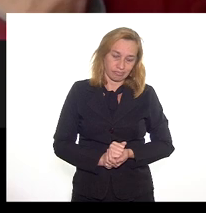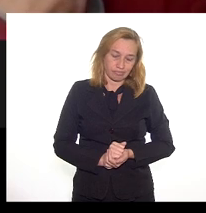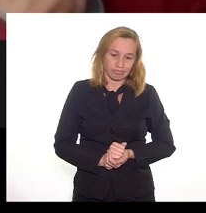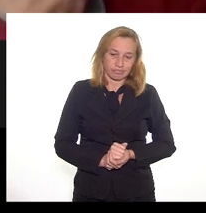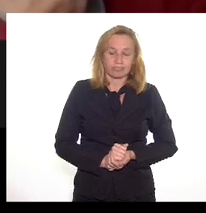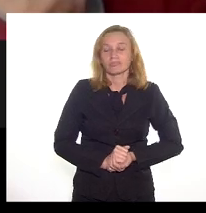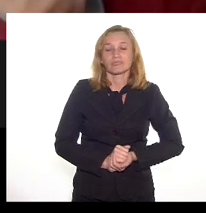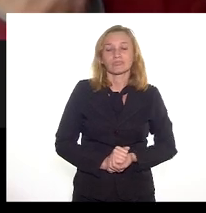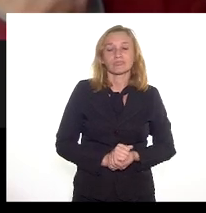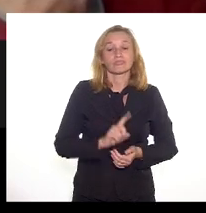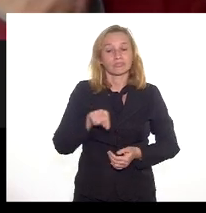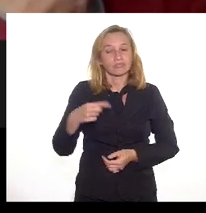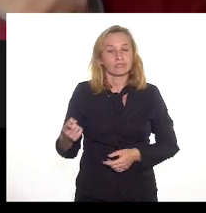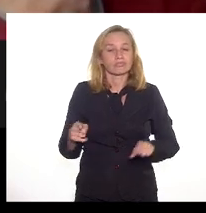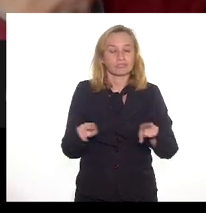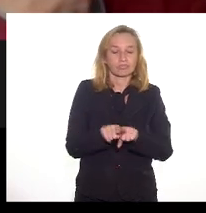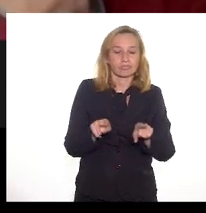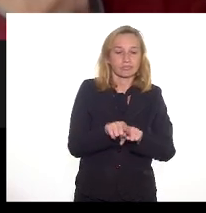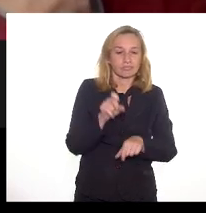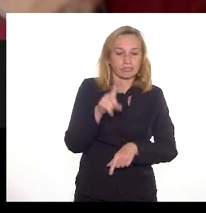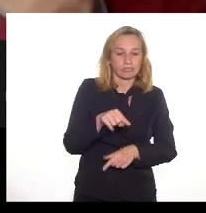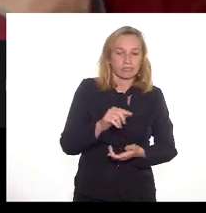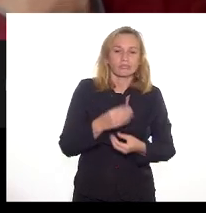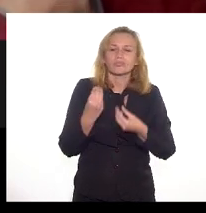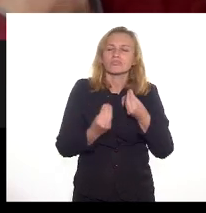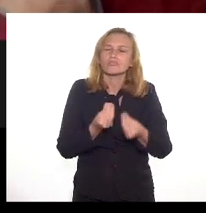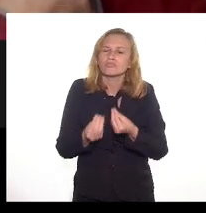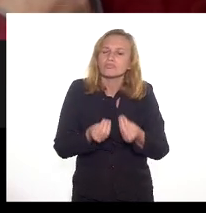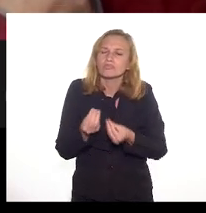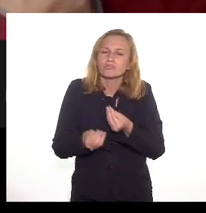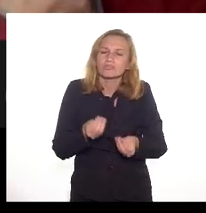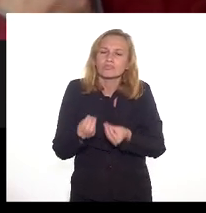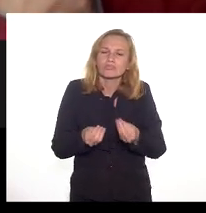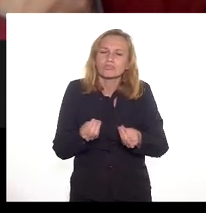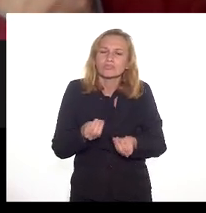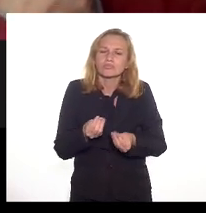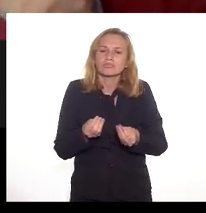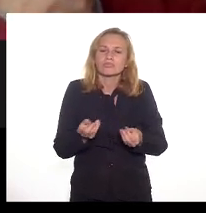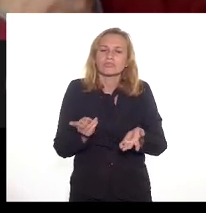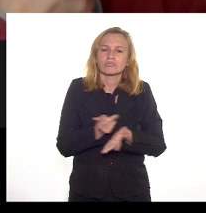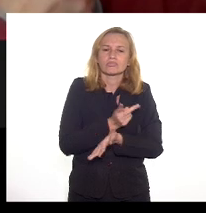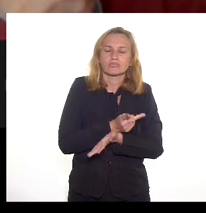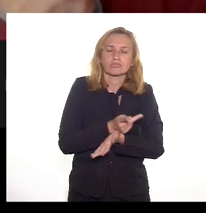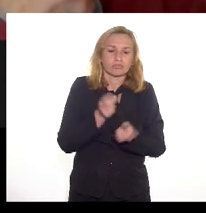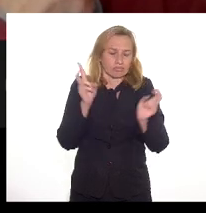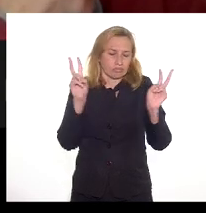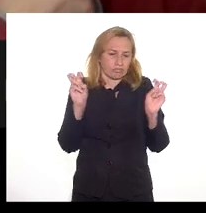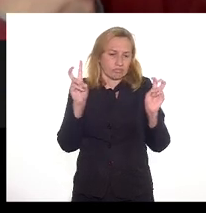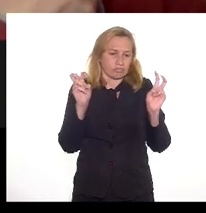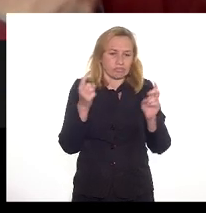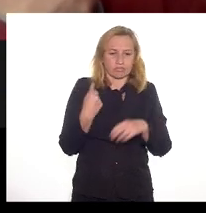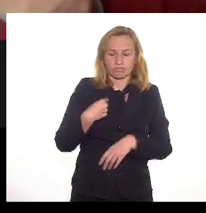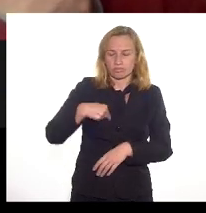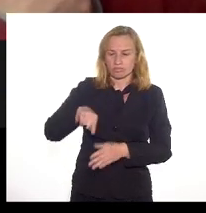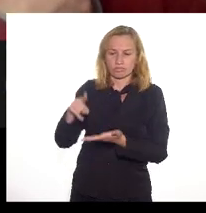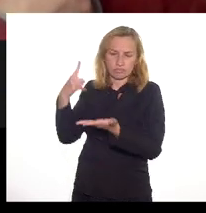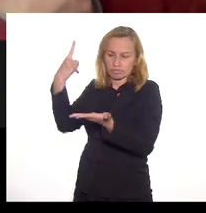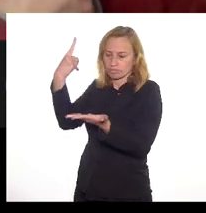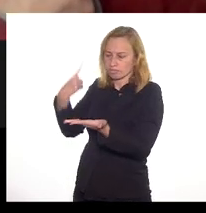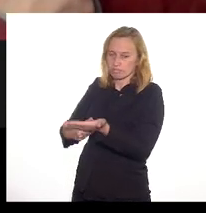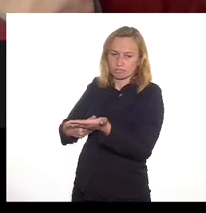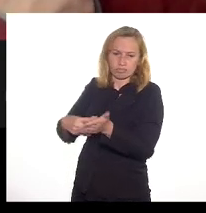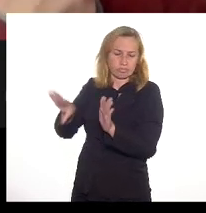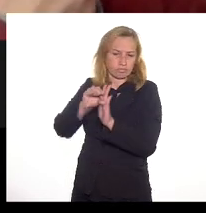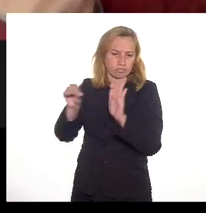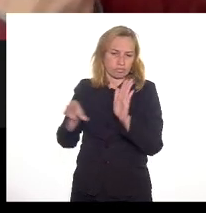A outra coisa é, como é que rola essa questão de eu vou cumprir o conteúdo